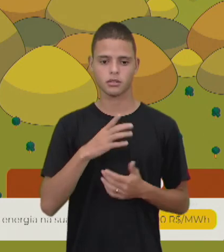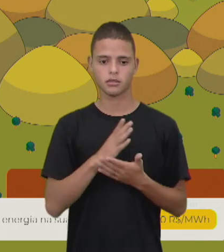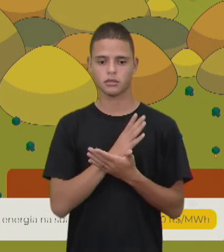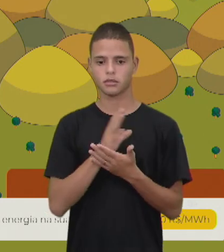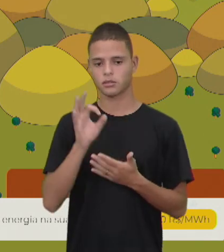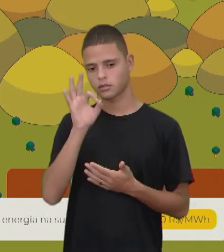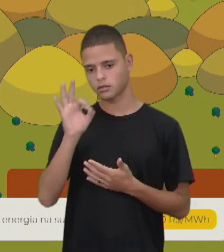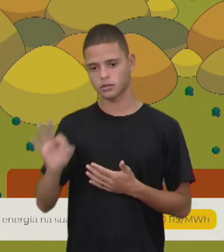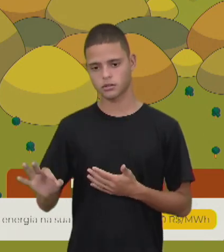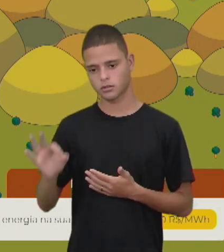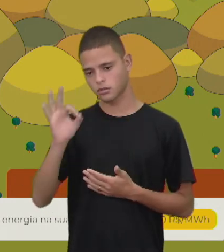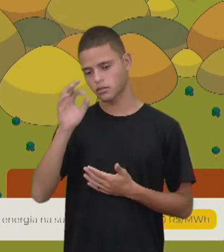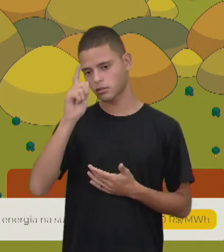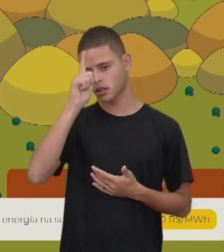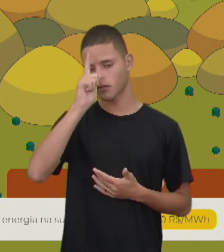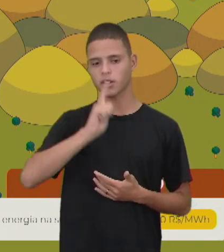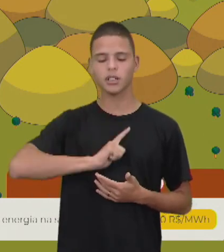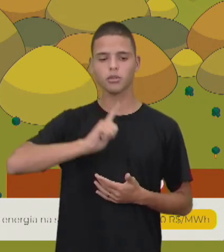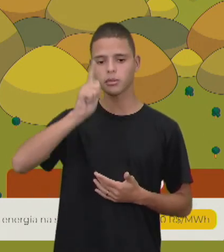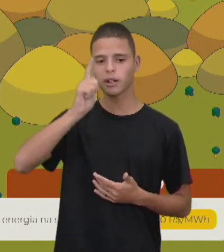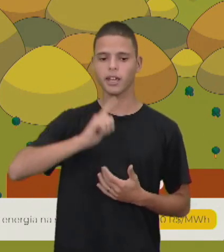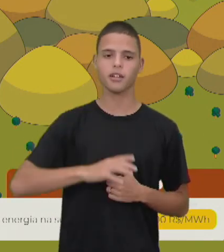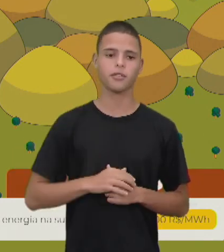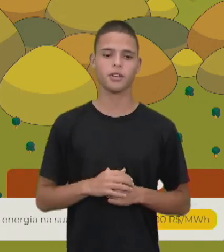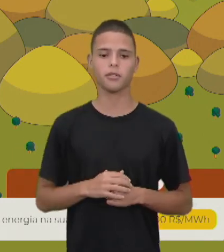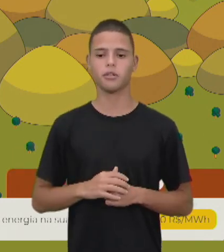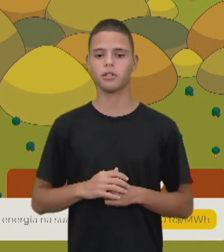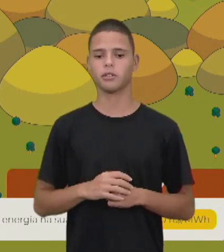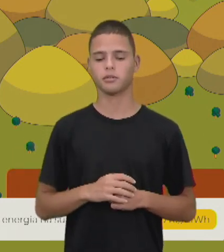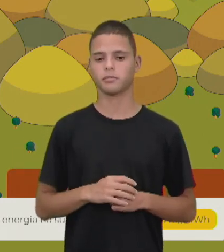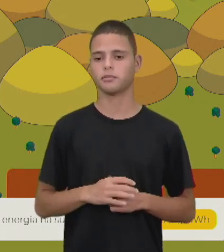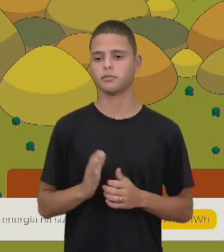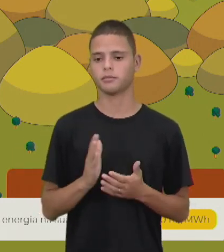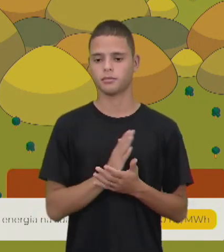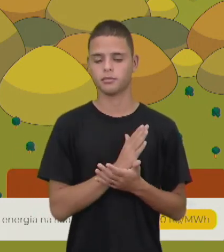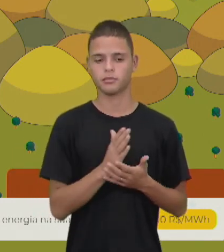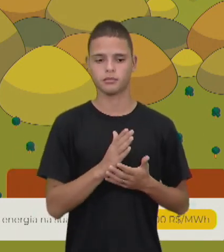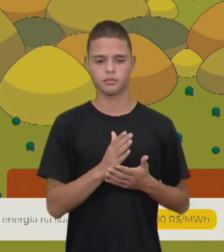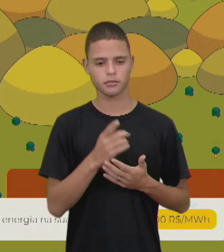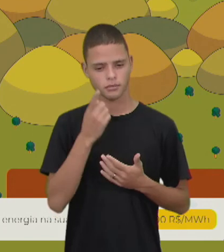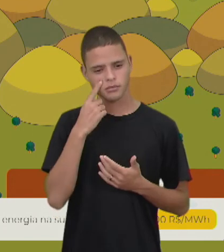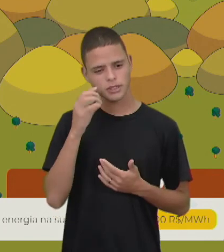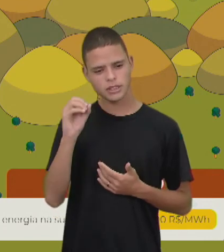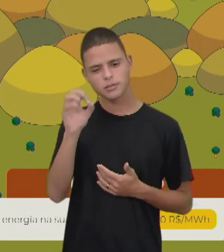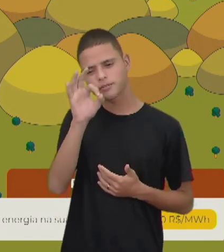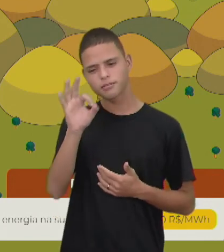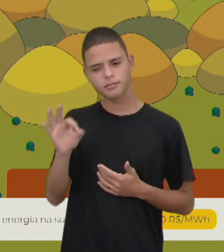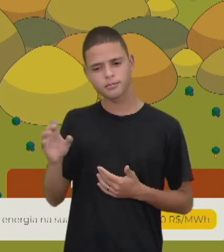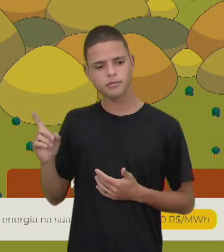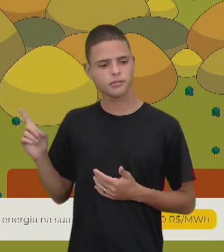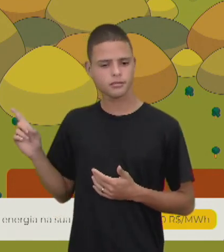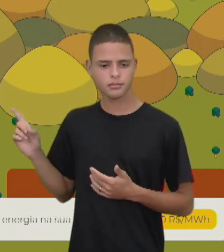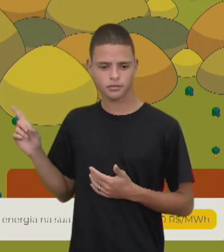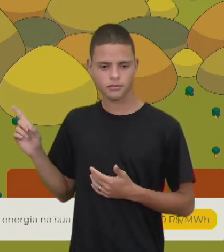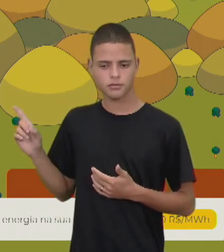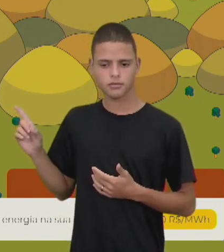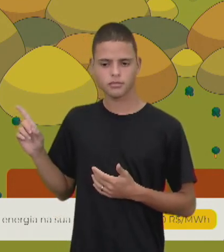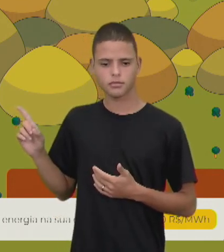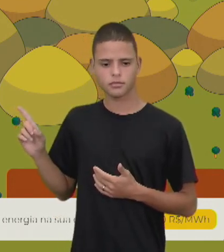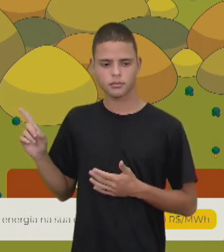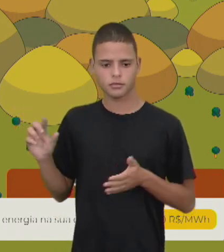lá escrito de amarelo, e que você vai mexer aqui, ó. Tá vendo onde tem esse 0,1%, ó? Mexendo aqui, você